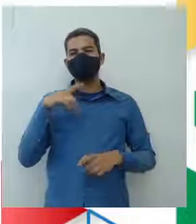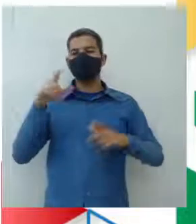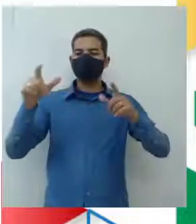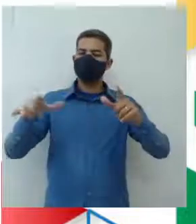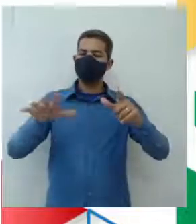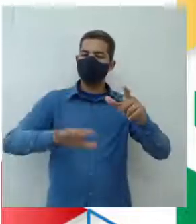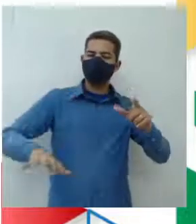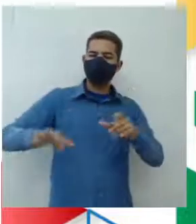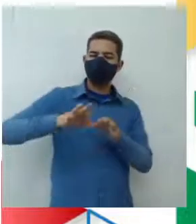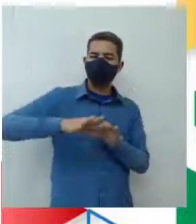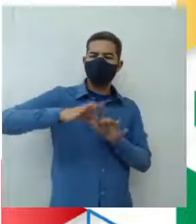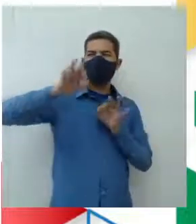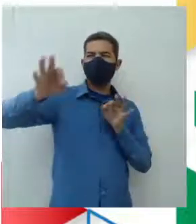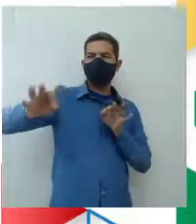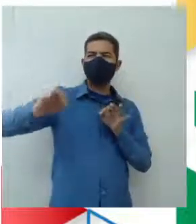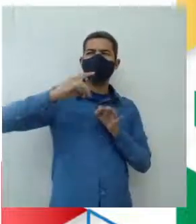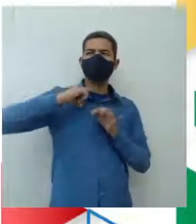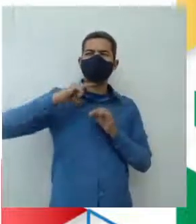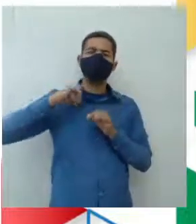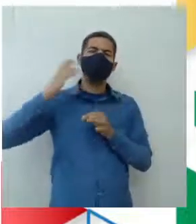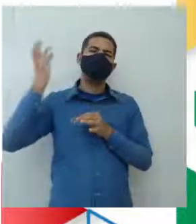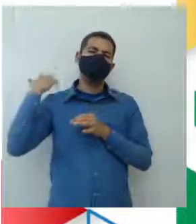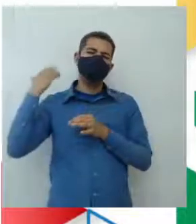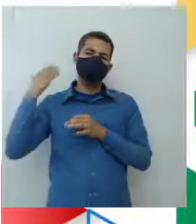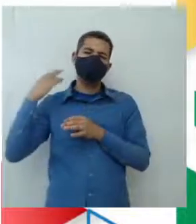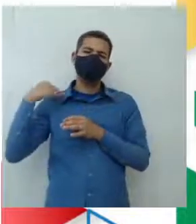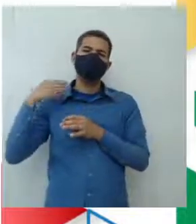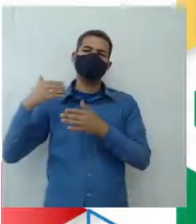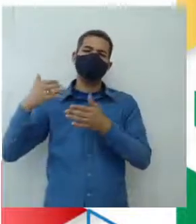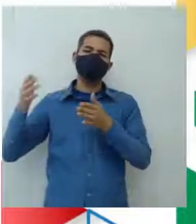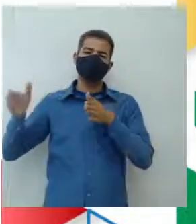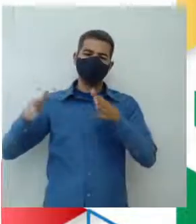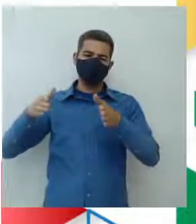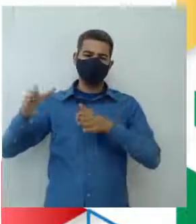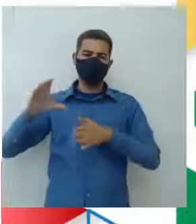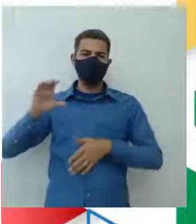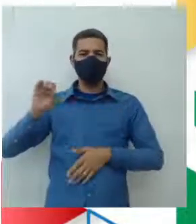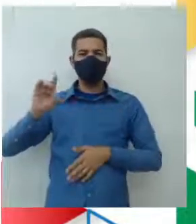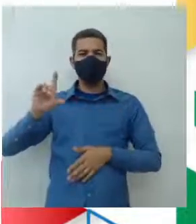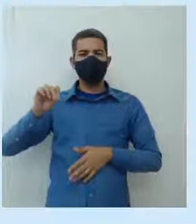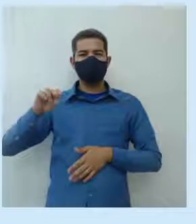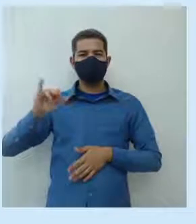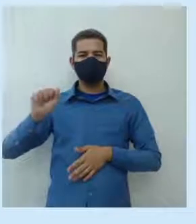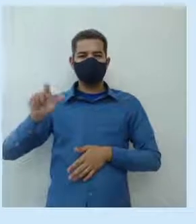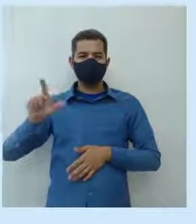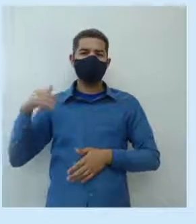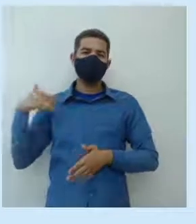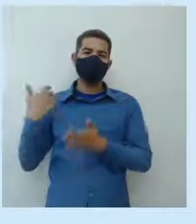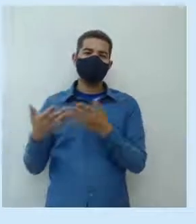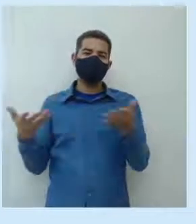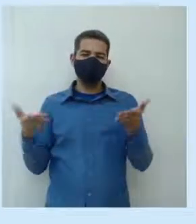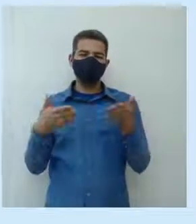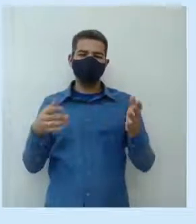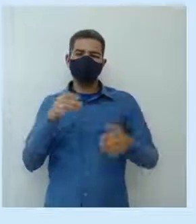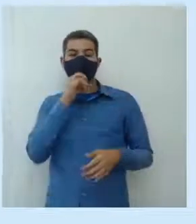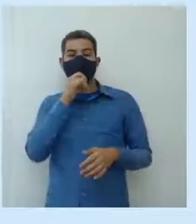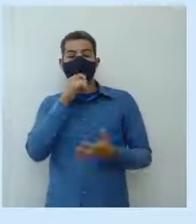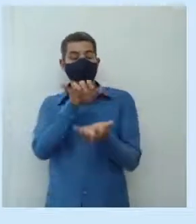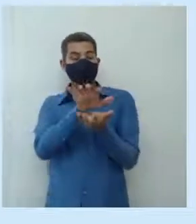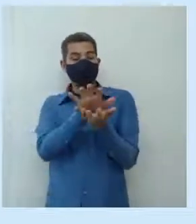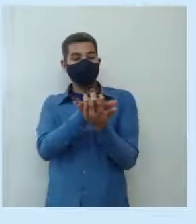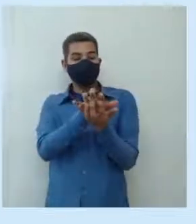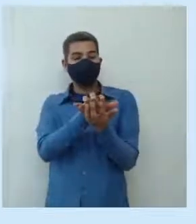a plantation que vem desde o período colonial até os dias atuais. Você pega Pernambuco e você vai ver que essa região